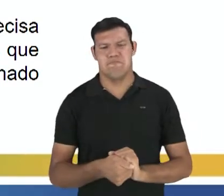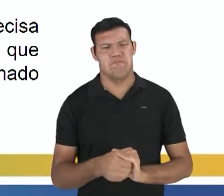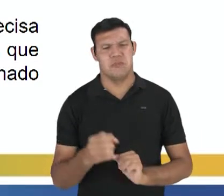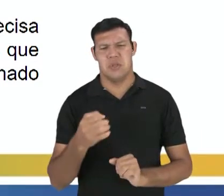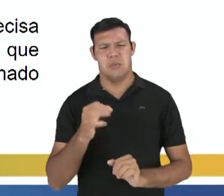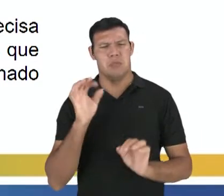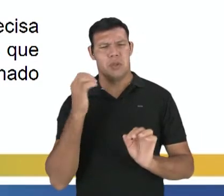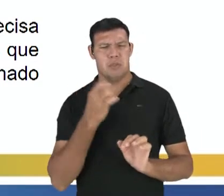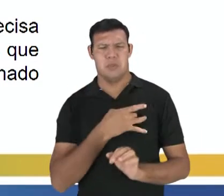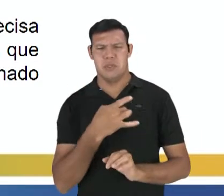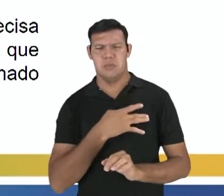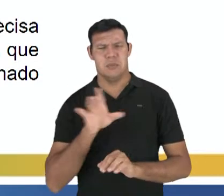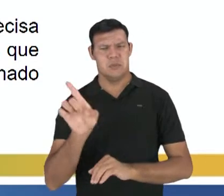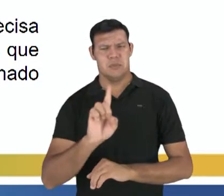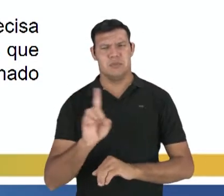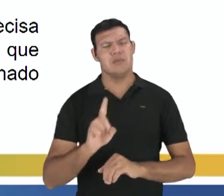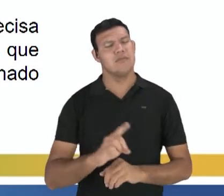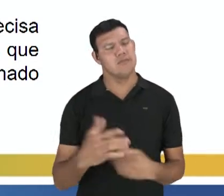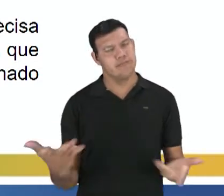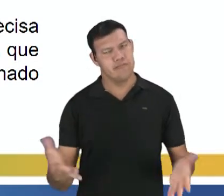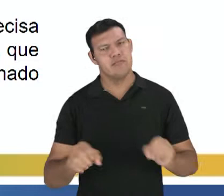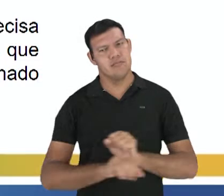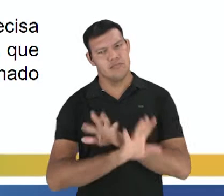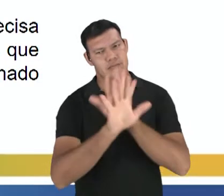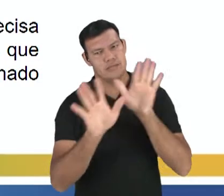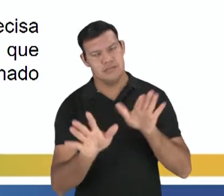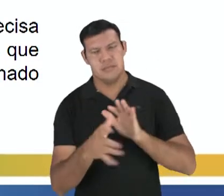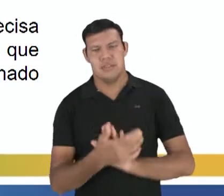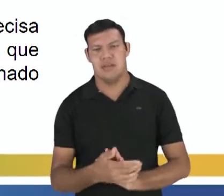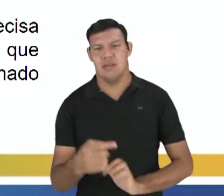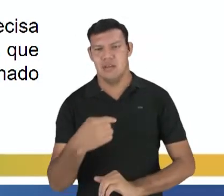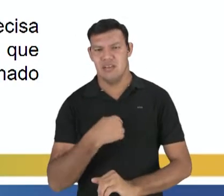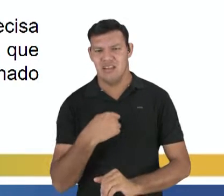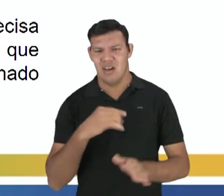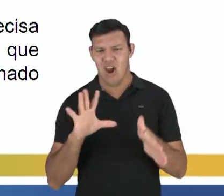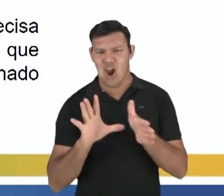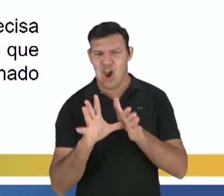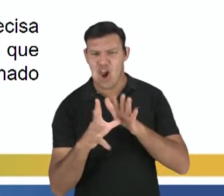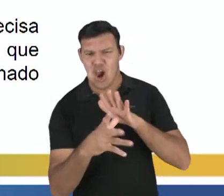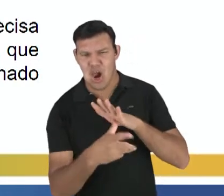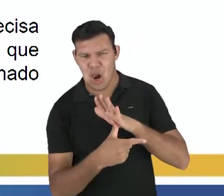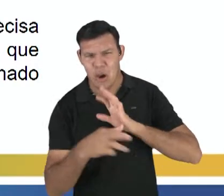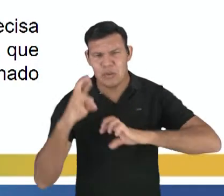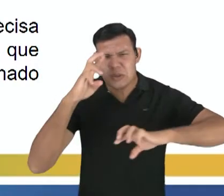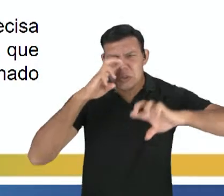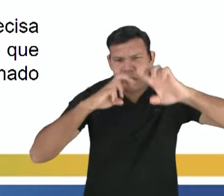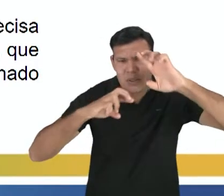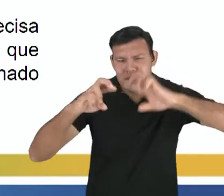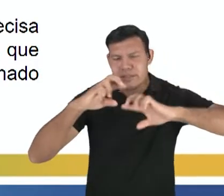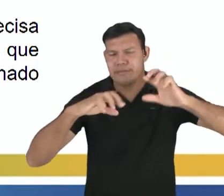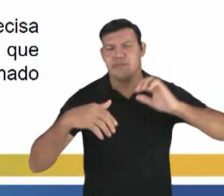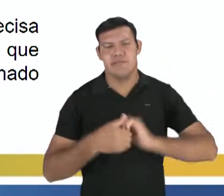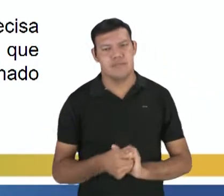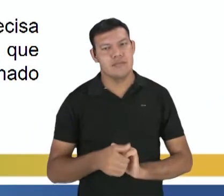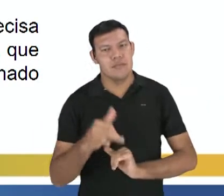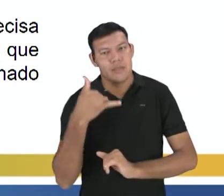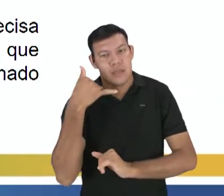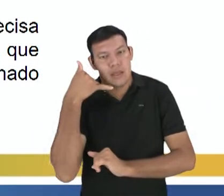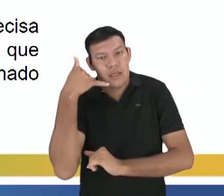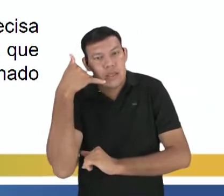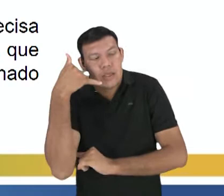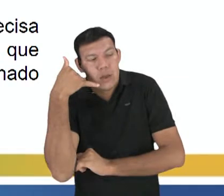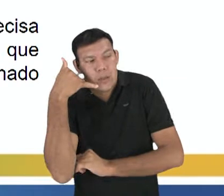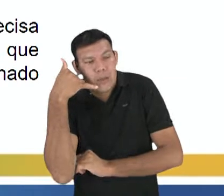muito preocupada. Mas era claro que eu não ia deixar um ladrão ali espiando tranquilamente. Liguei baixinho